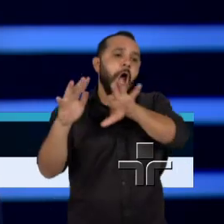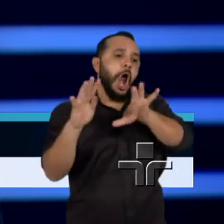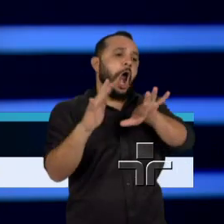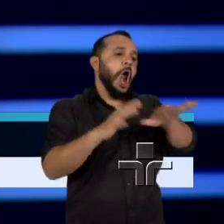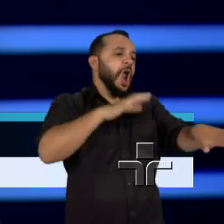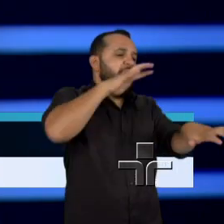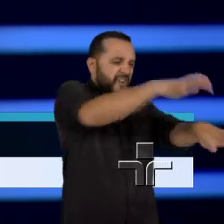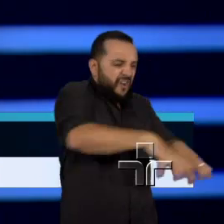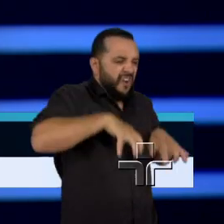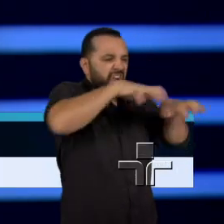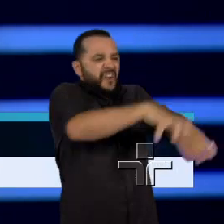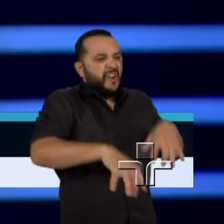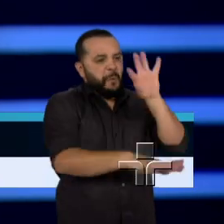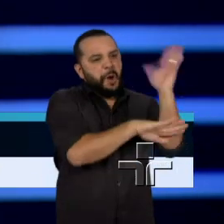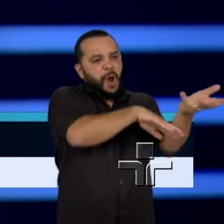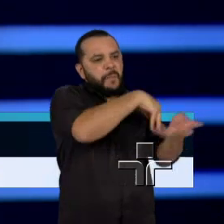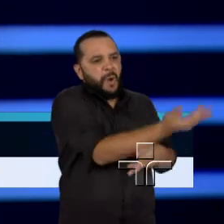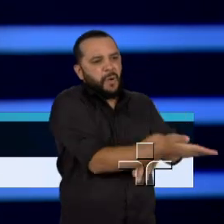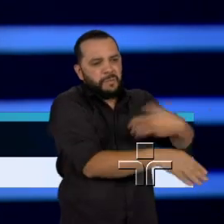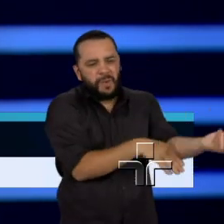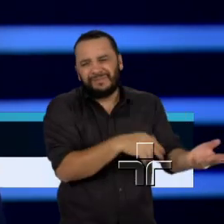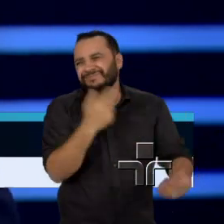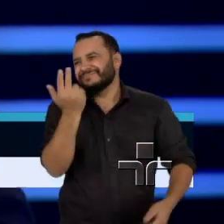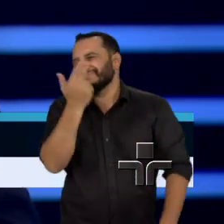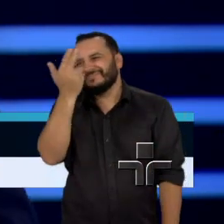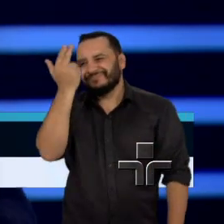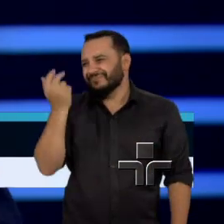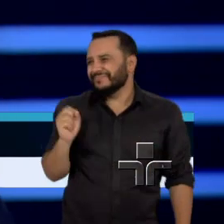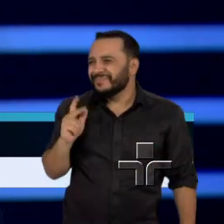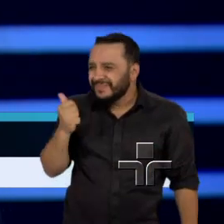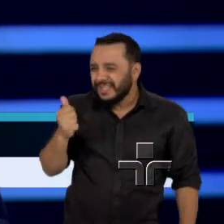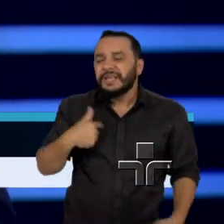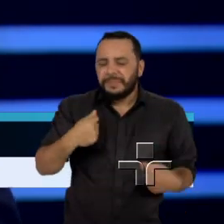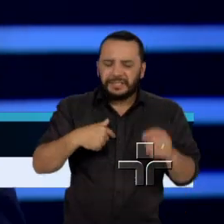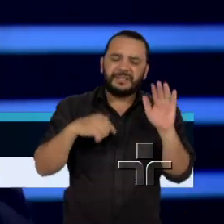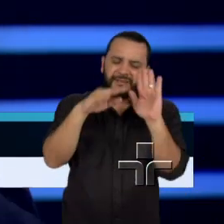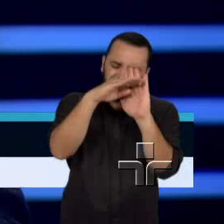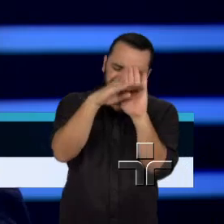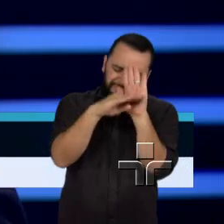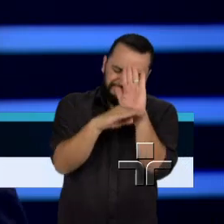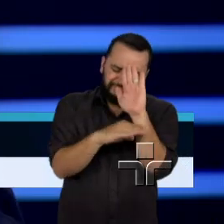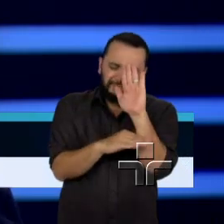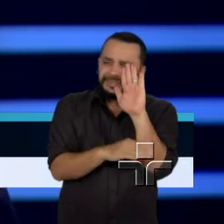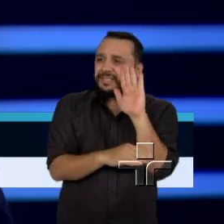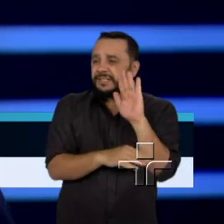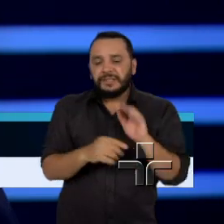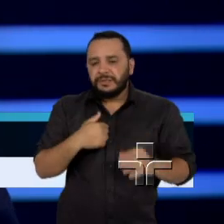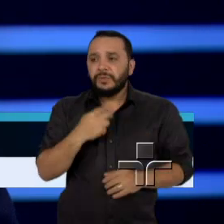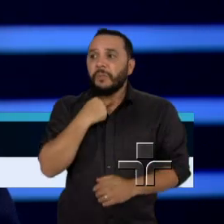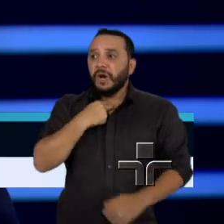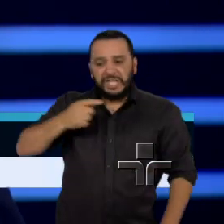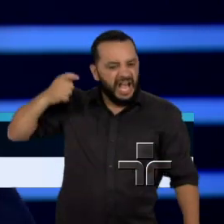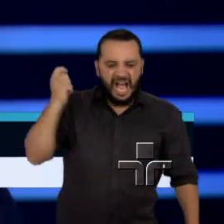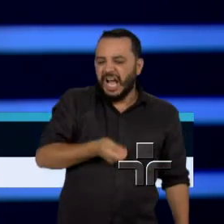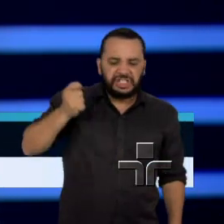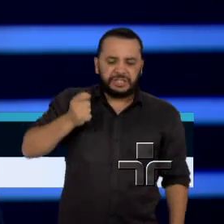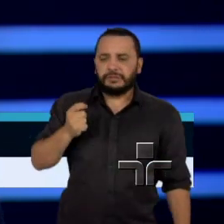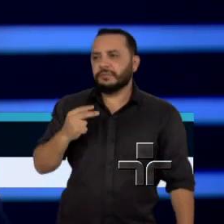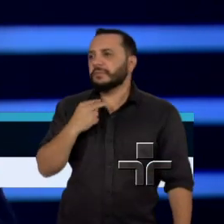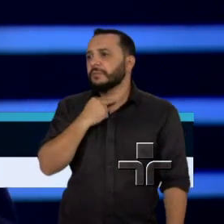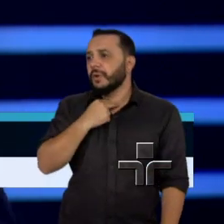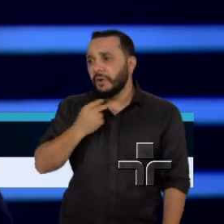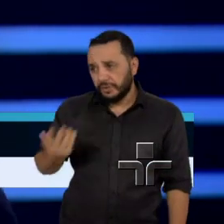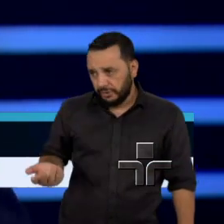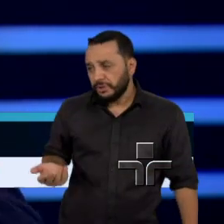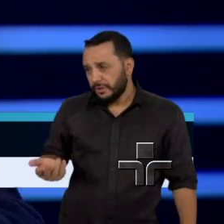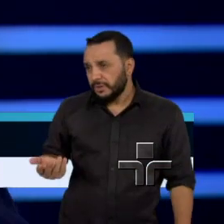acho que dá para ser razoável nesse tipo de questão, não precisa ser xiita de um lado nem de outro. Não é xiita, né? Já me deram várias vezes correção, não